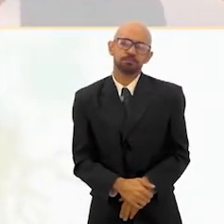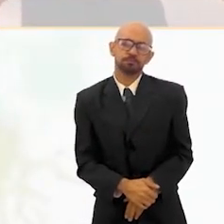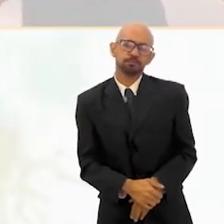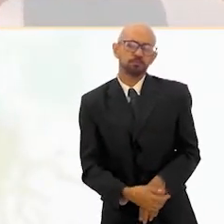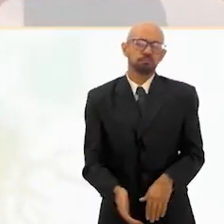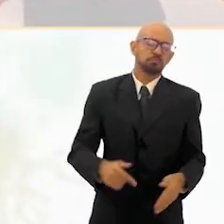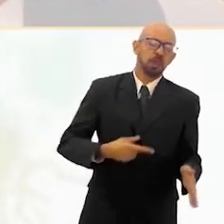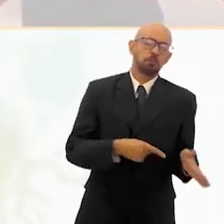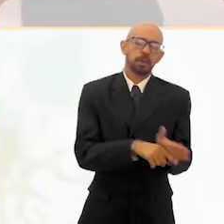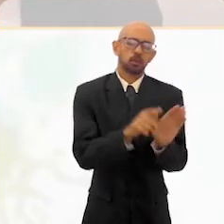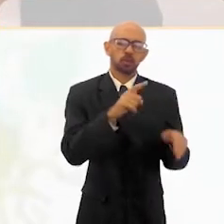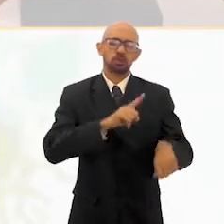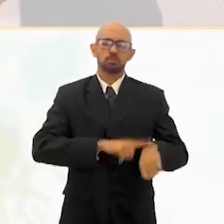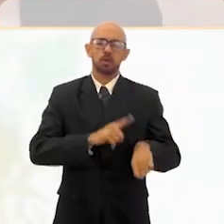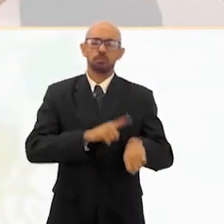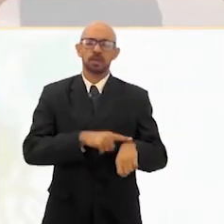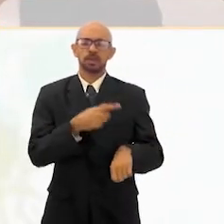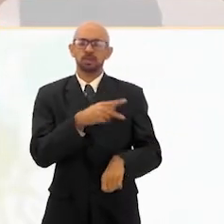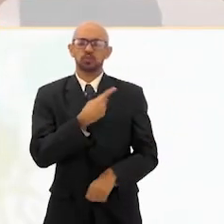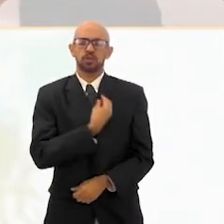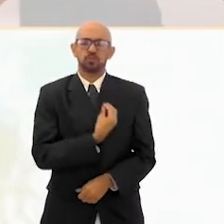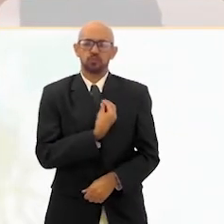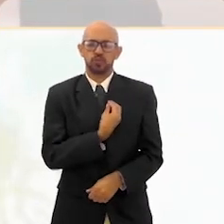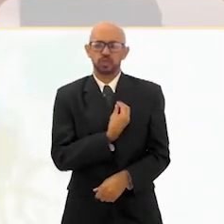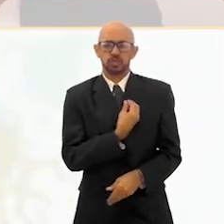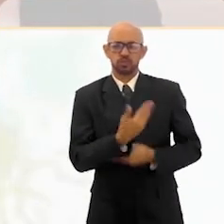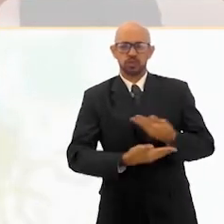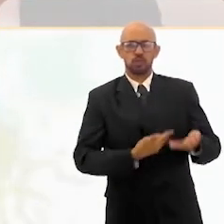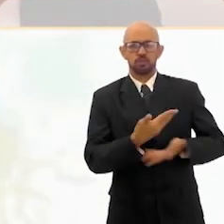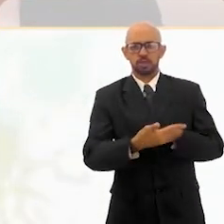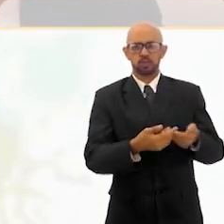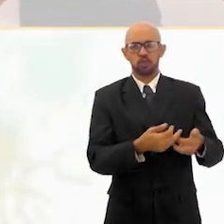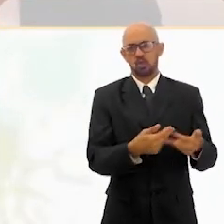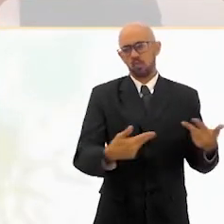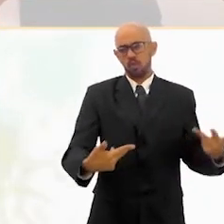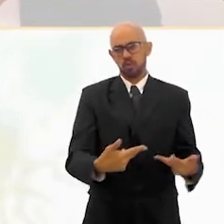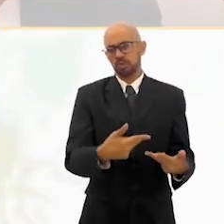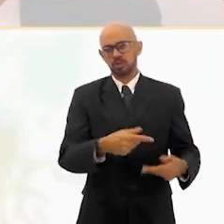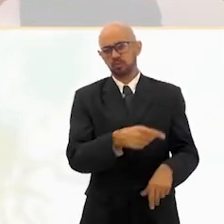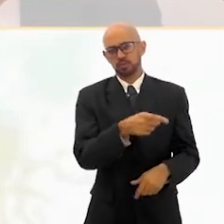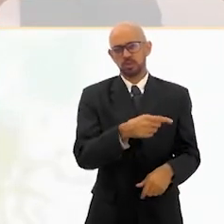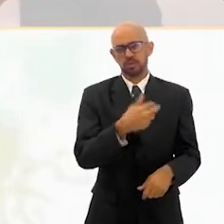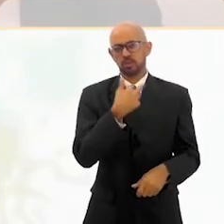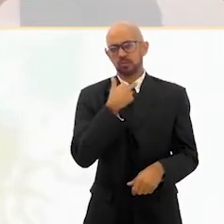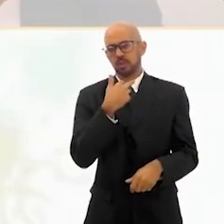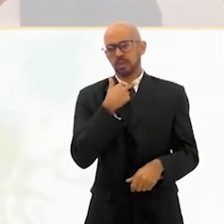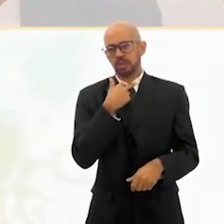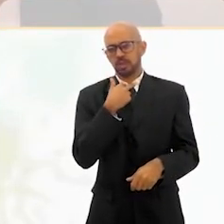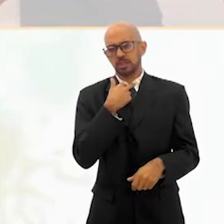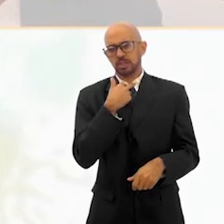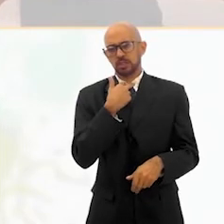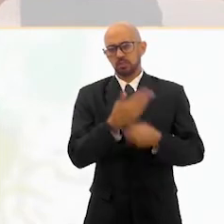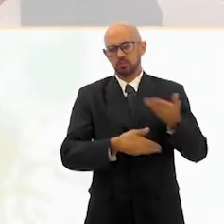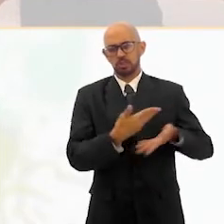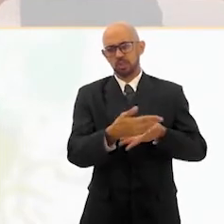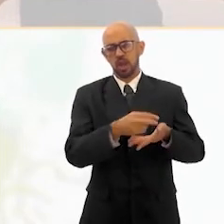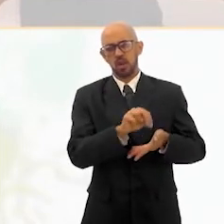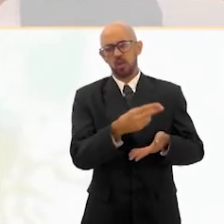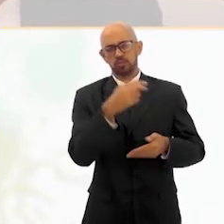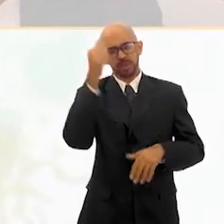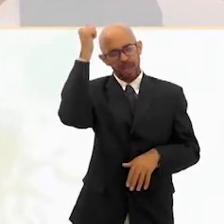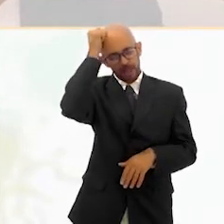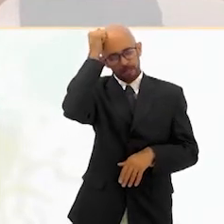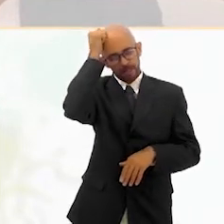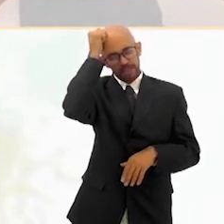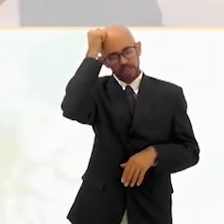Em algum momento da sua vida, você compartilhou coisas que você não deveria compartilhar e você se